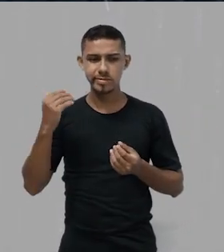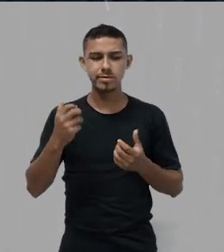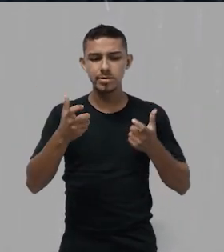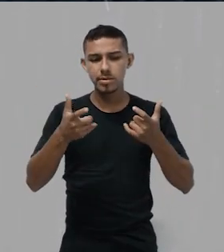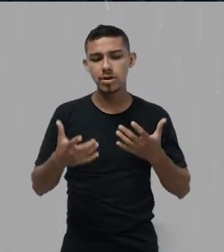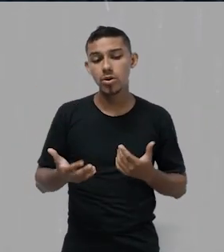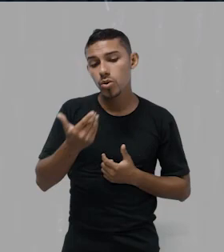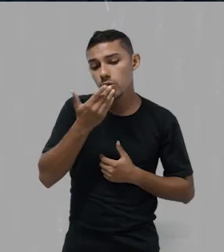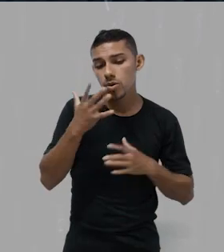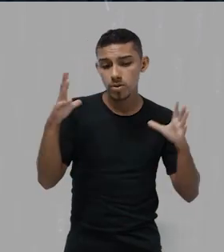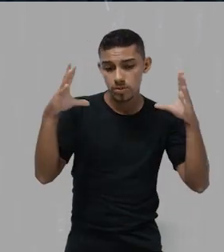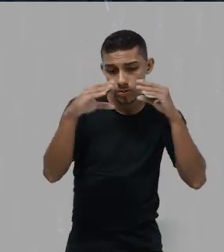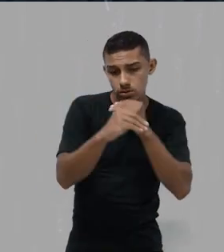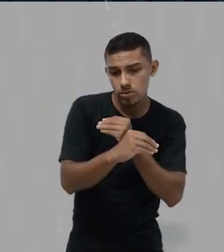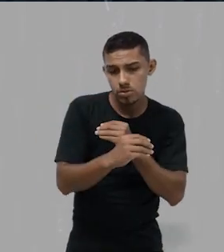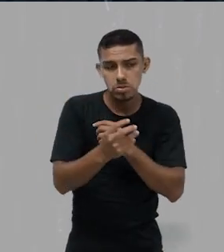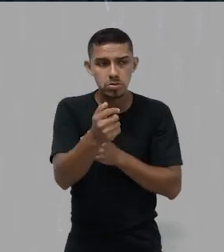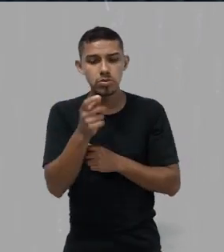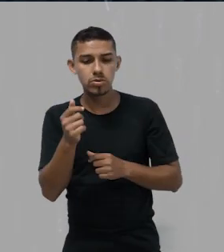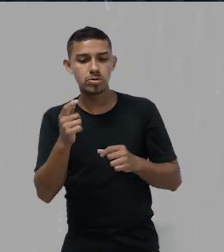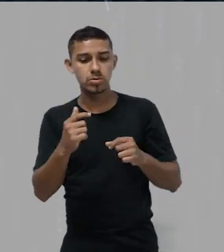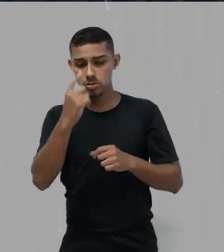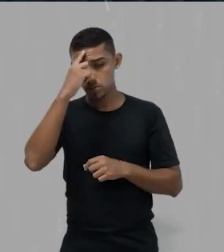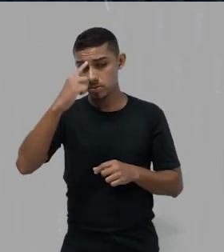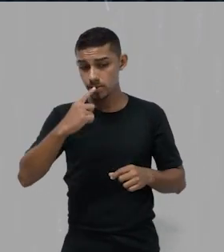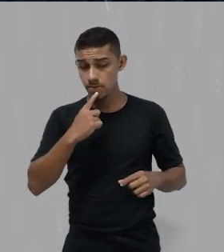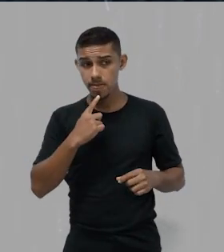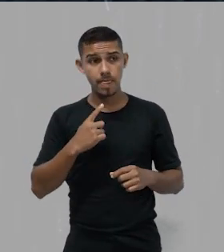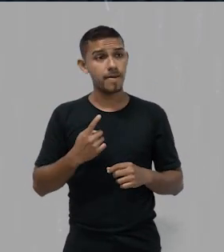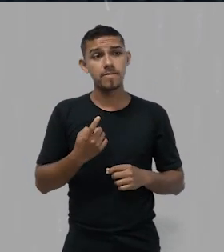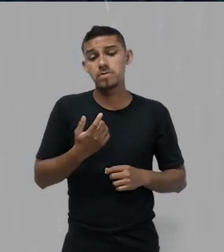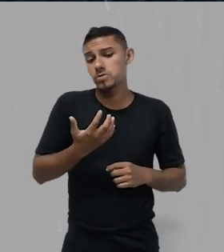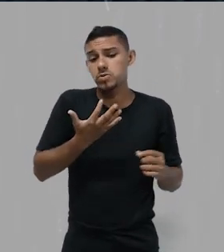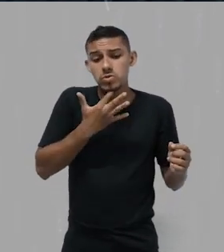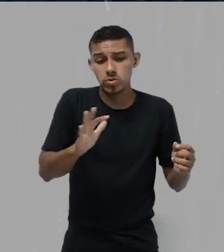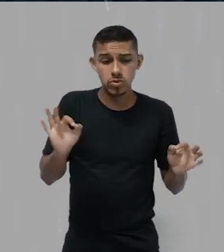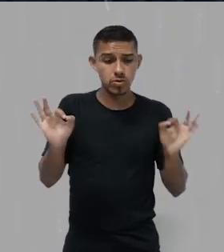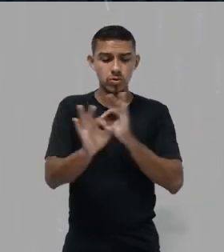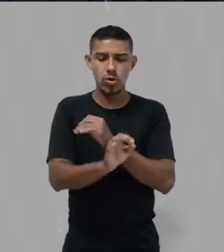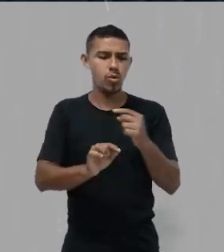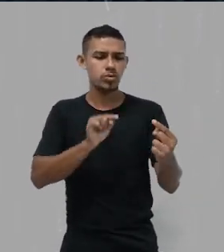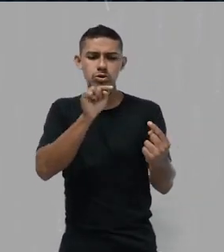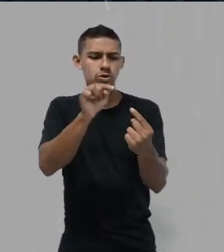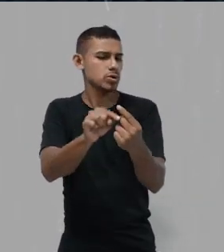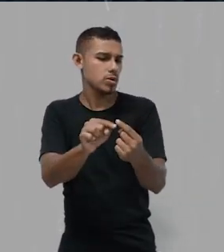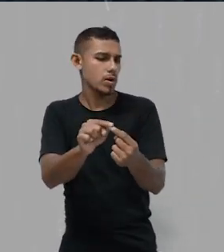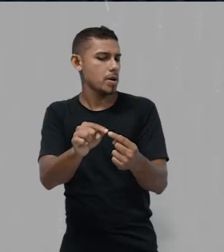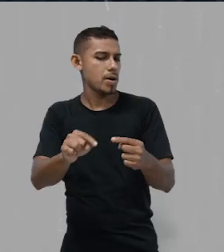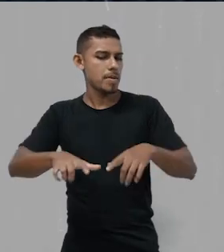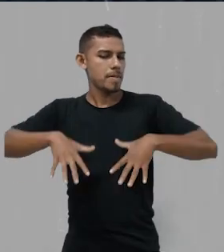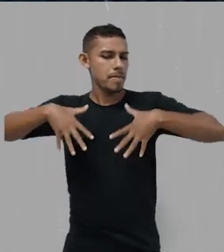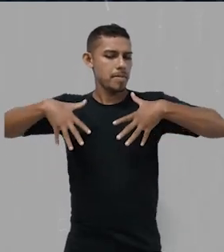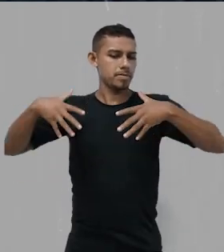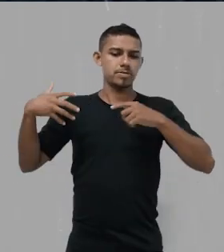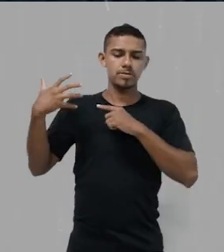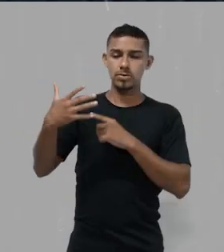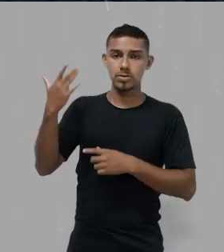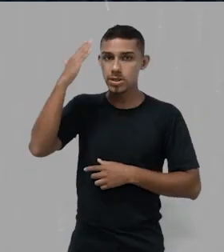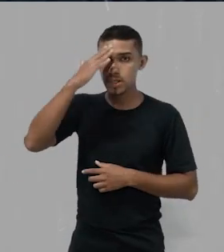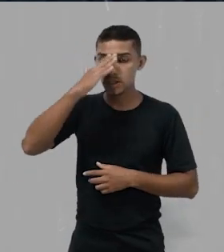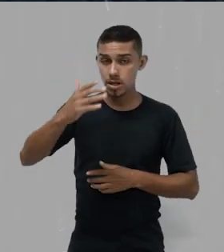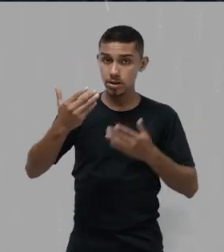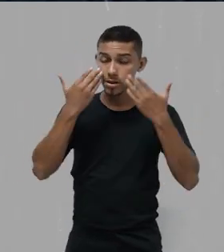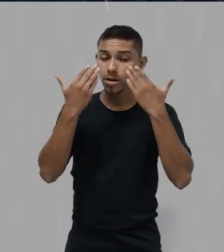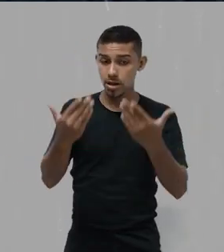Cores escuras, poucos contrastes, imagens quase irreconhecíveis. O objetivo não é fazer a plateia entender de cara. O objetivo é